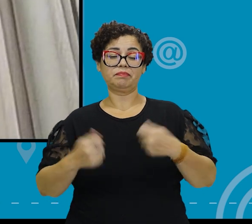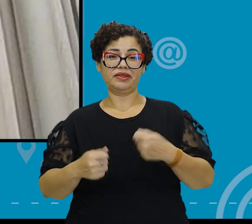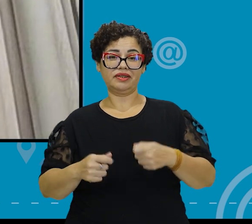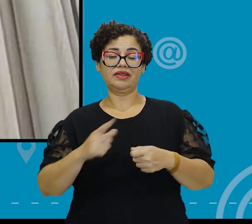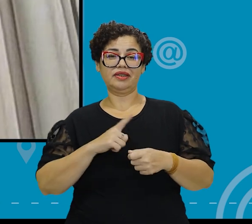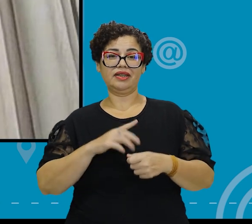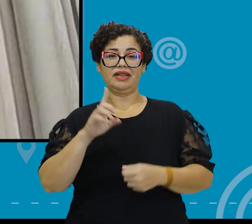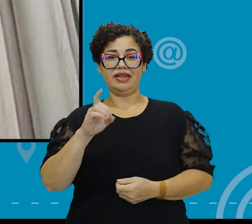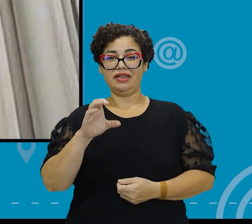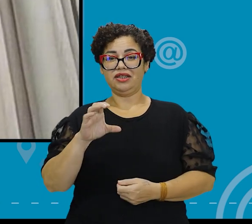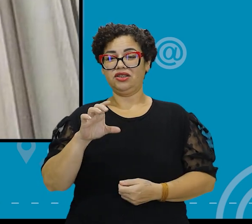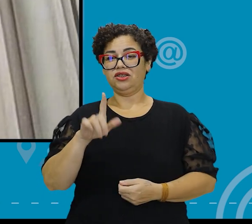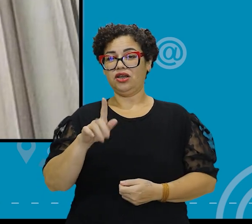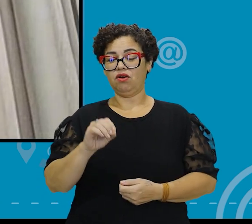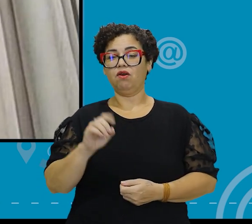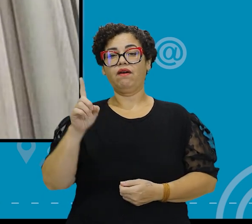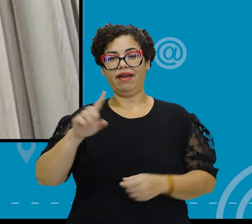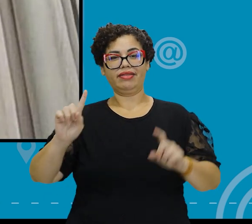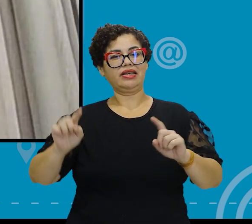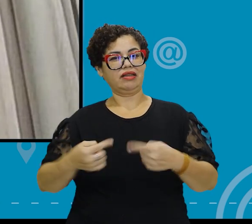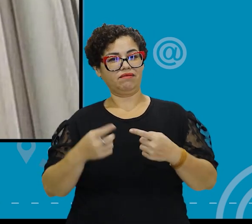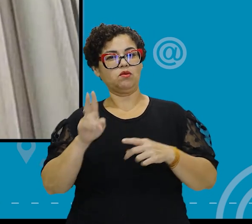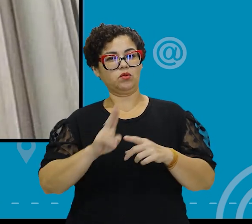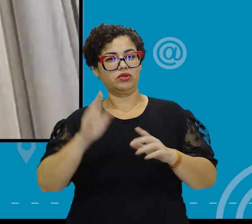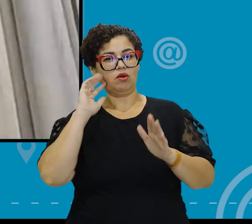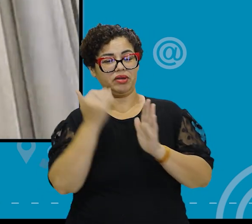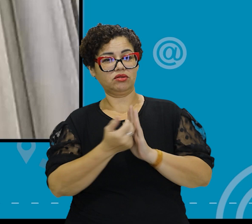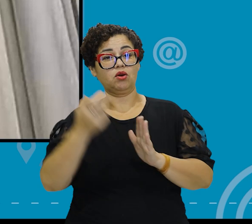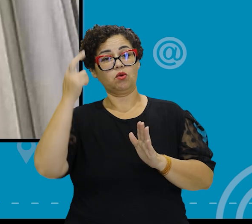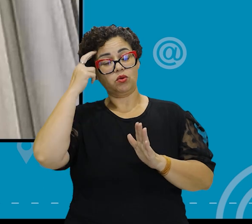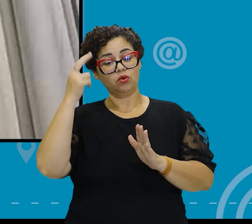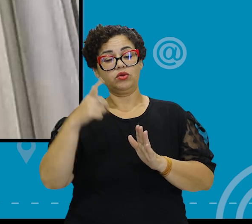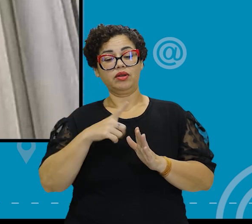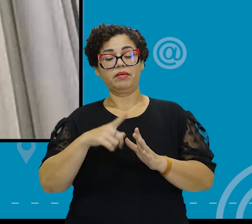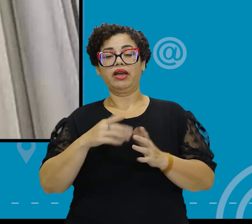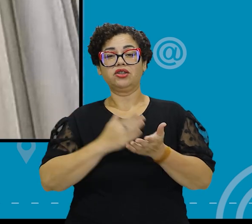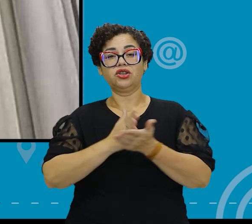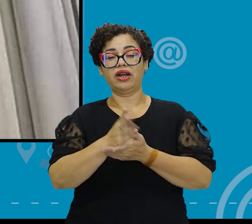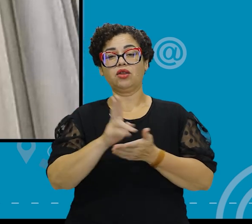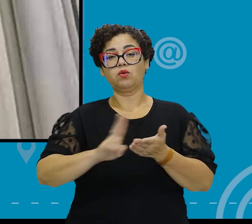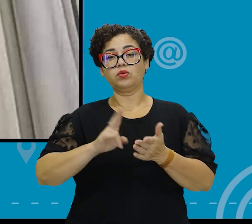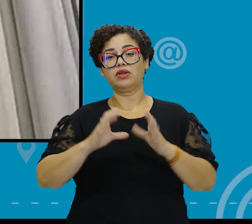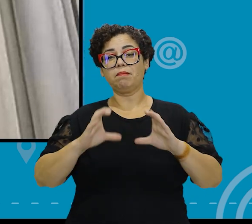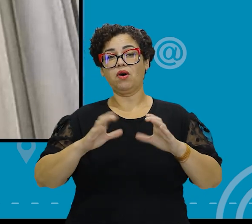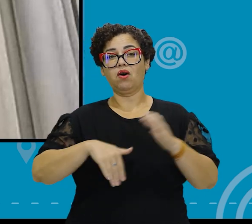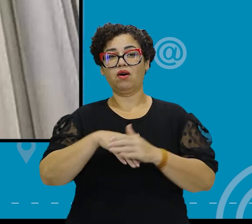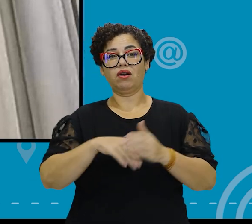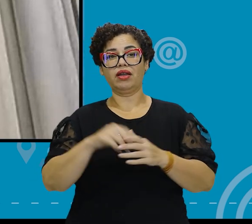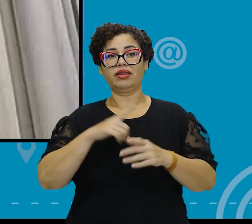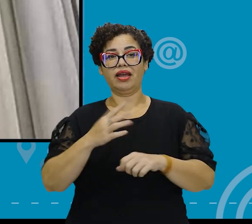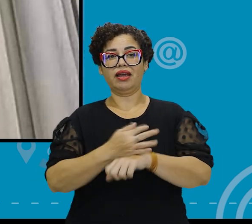implantação do DCGO, que é um grande desafio, e existe essa questão da cultura, do rola-bola, que cria uma